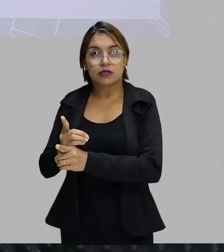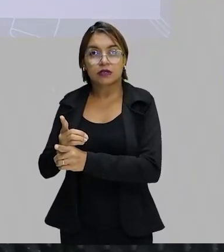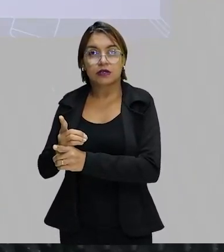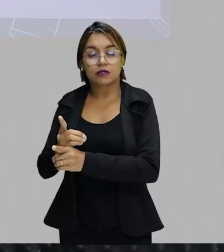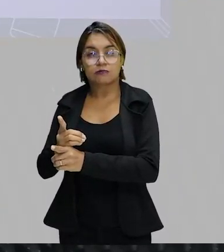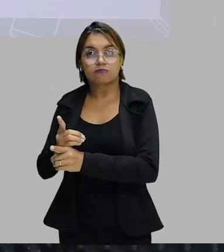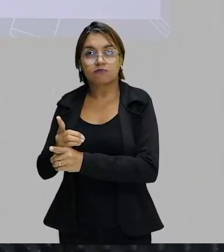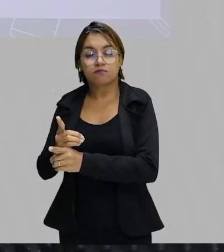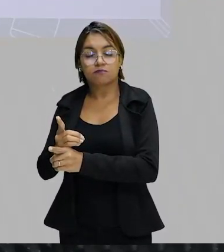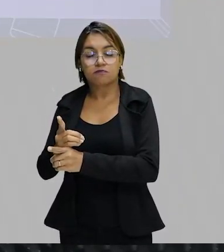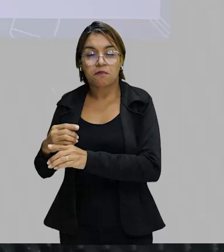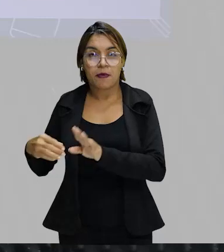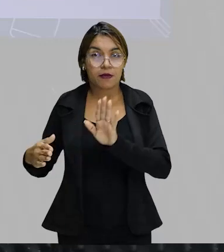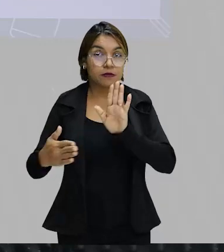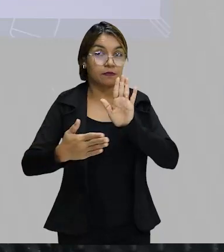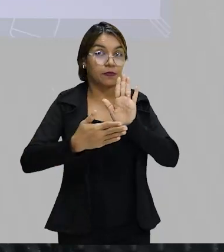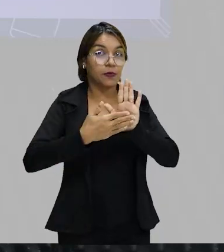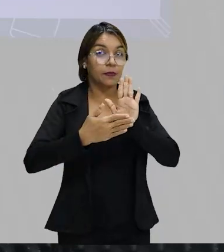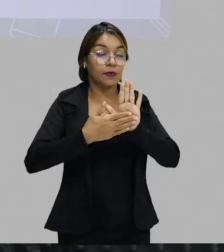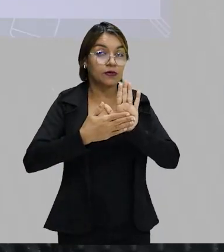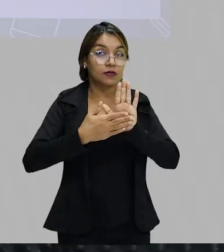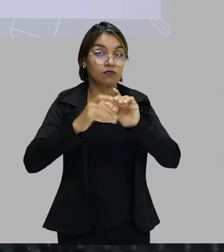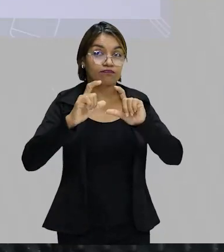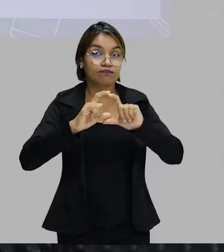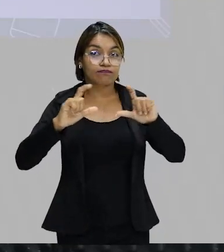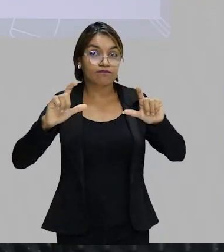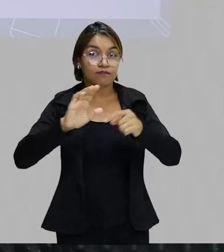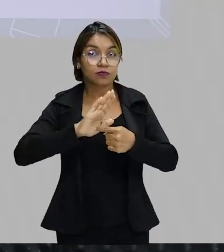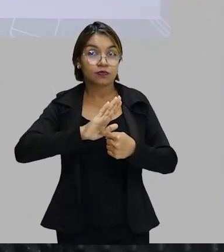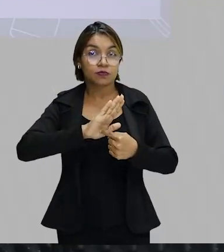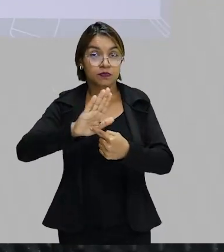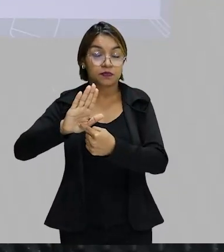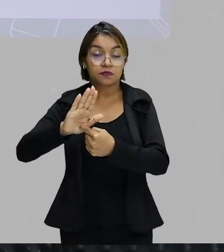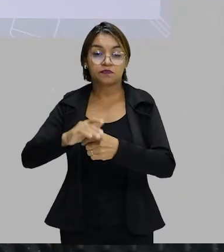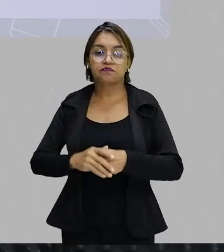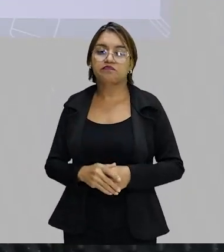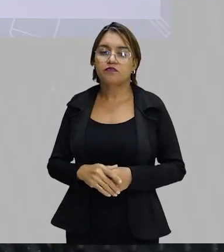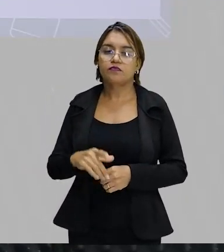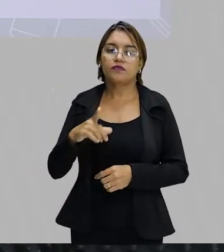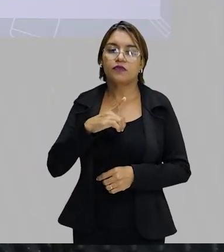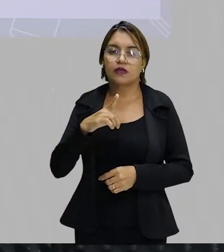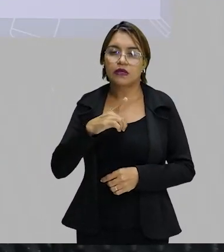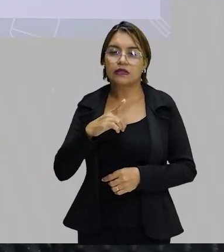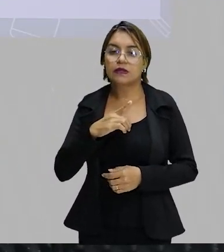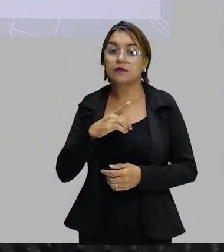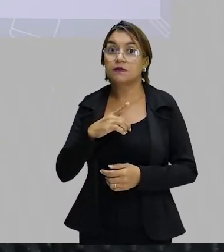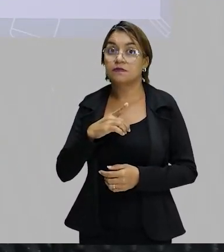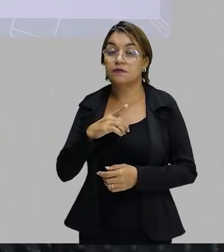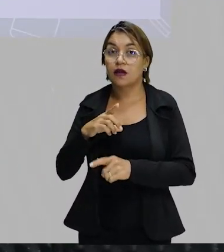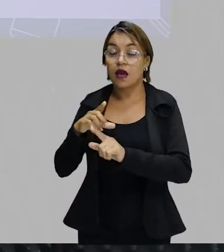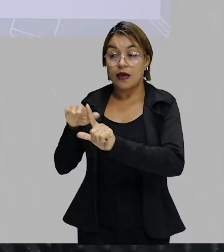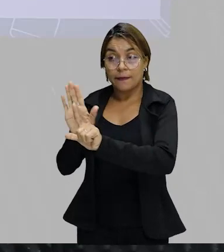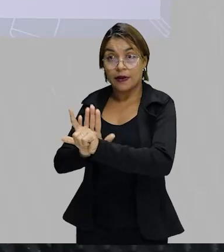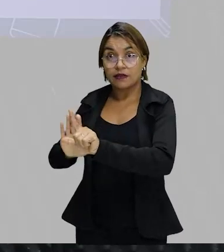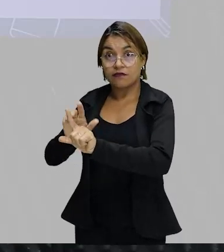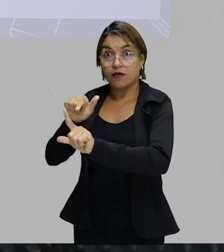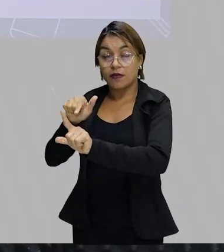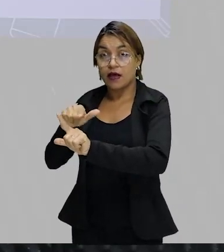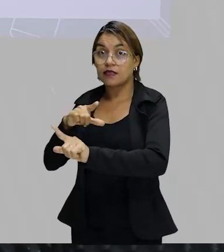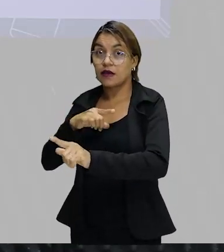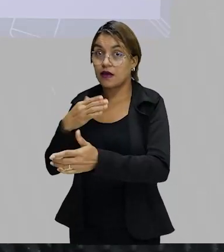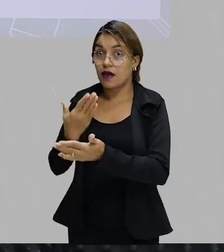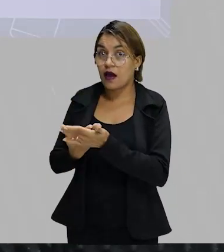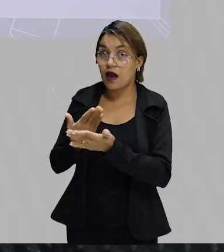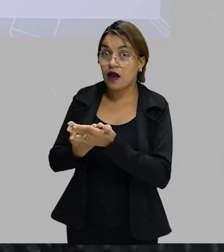os enunciados ou as sentenças, ok? Então, veja só, nós já temos aqui aulas e exercícios sobre dois